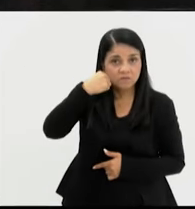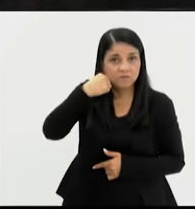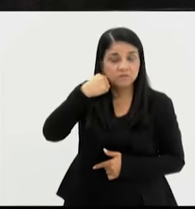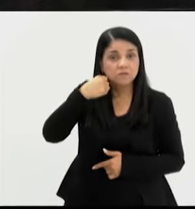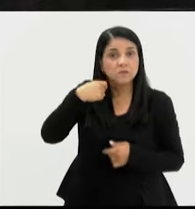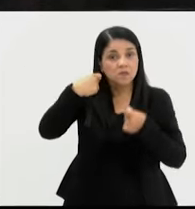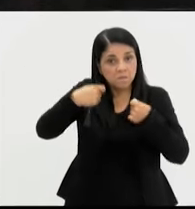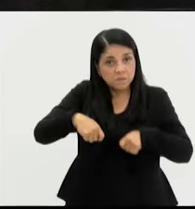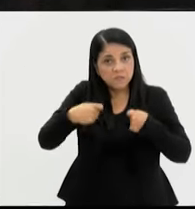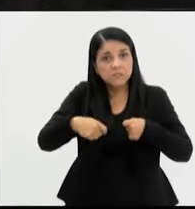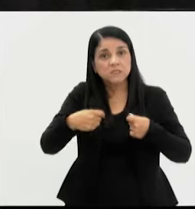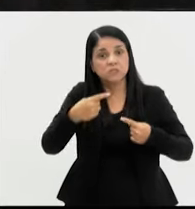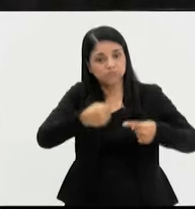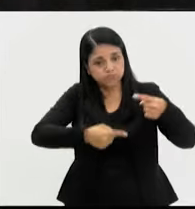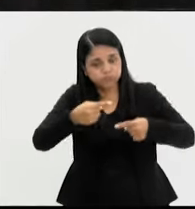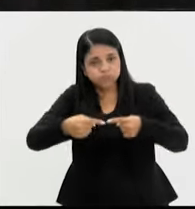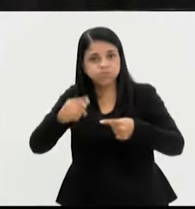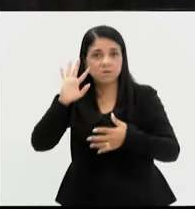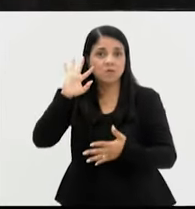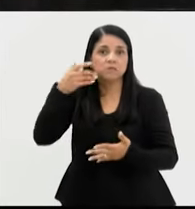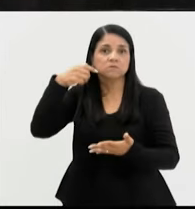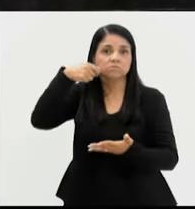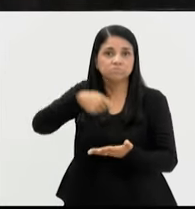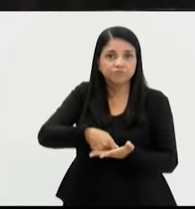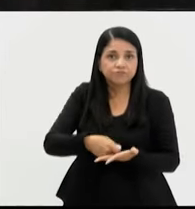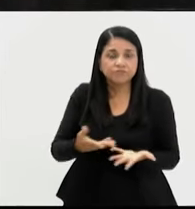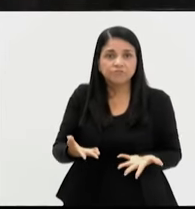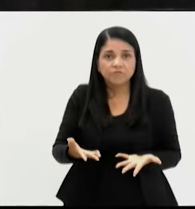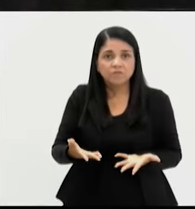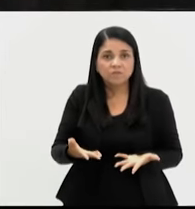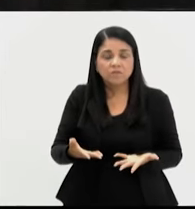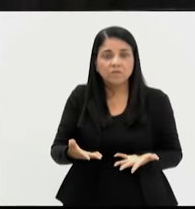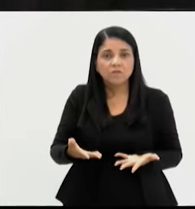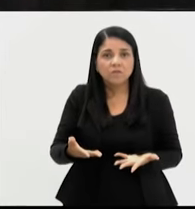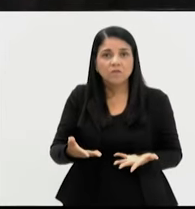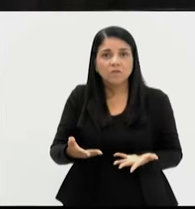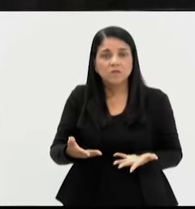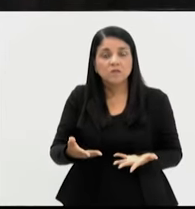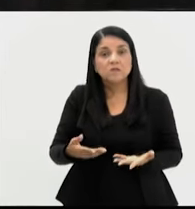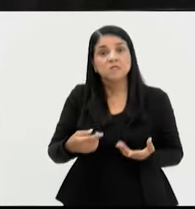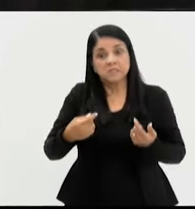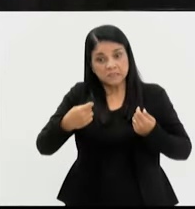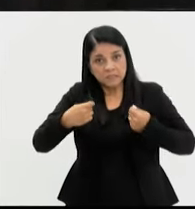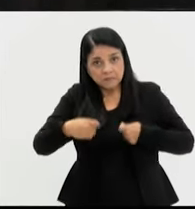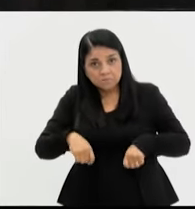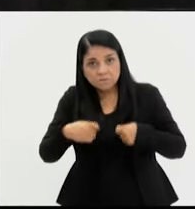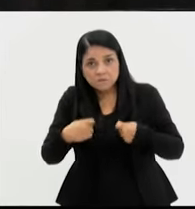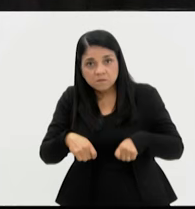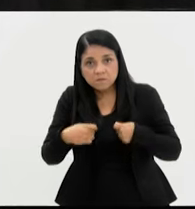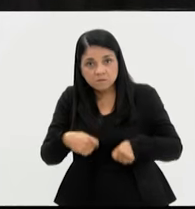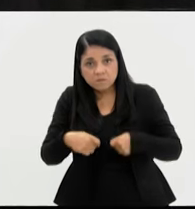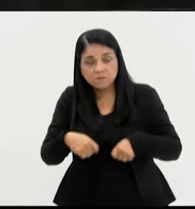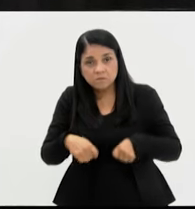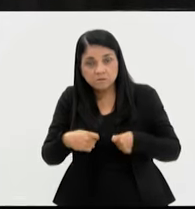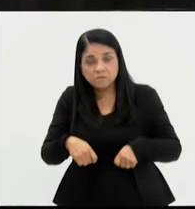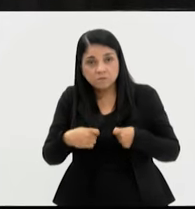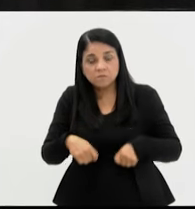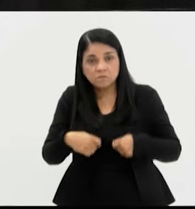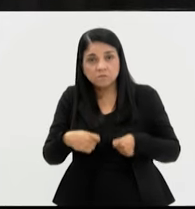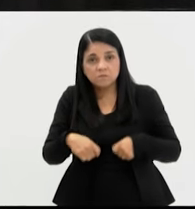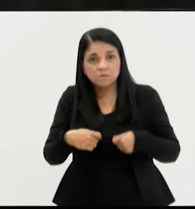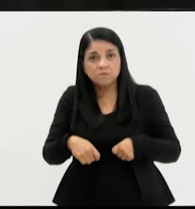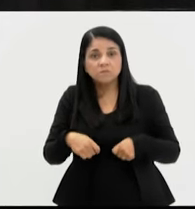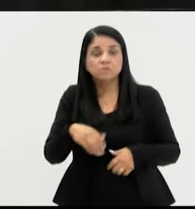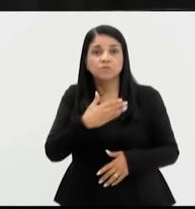comandar essa batalha evidentemente se for necessário empurrado